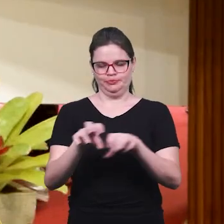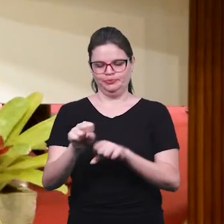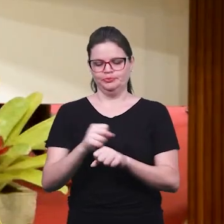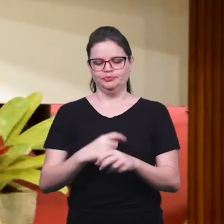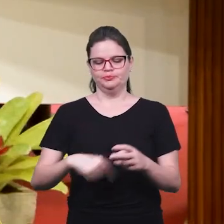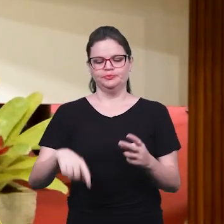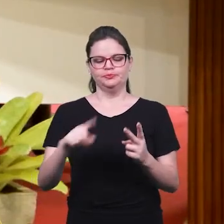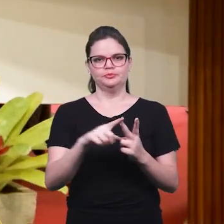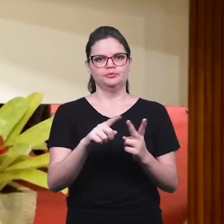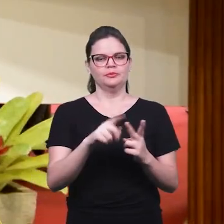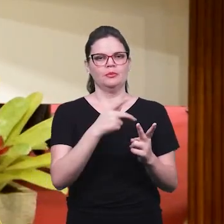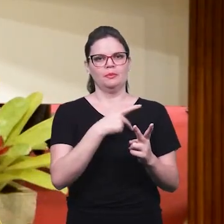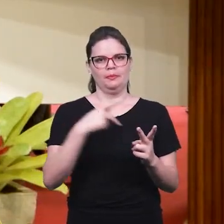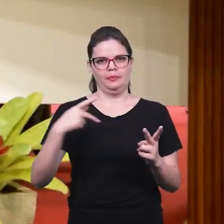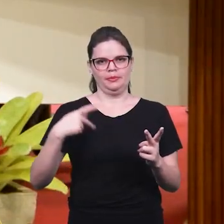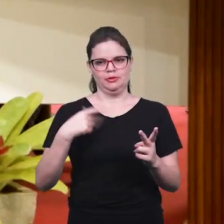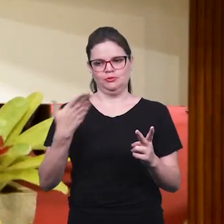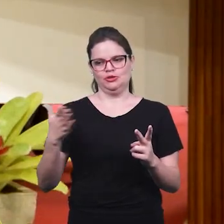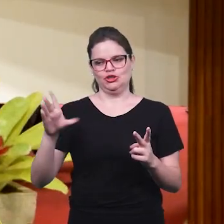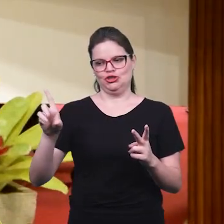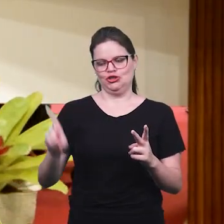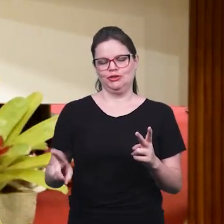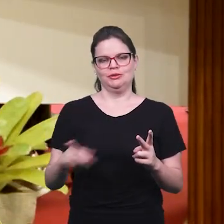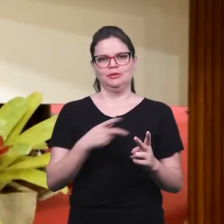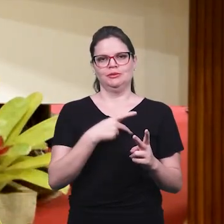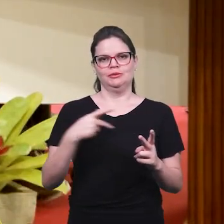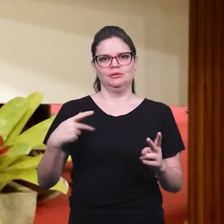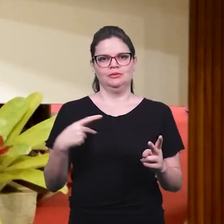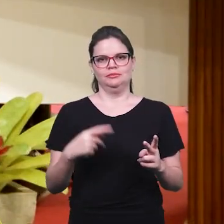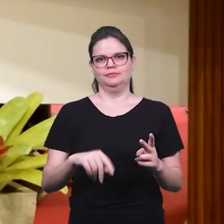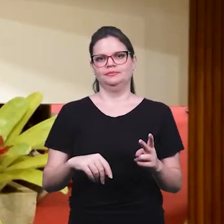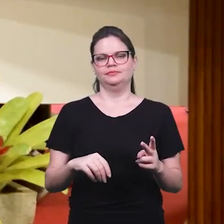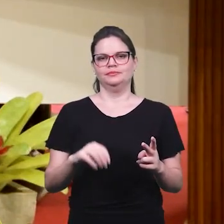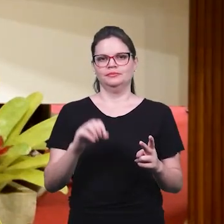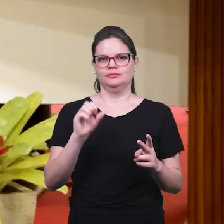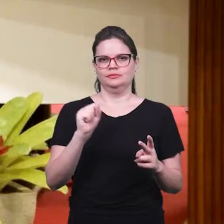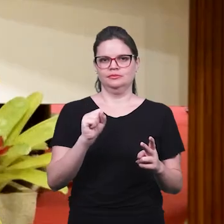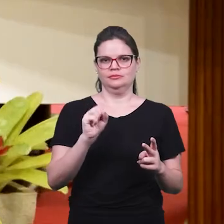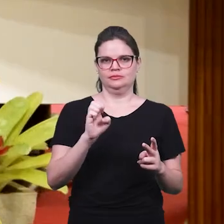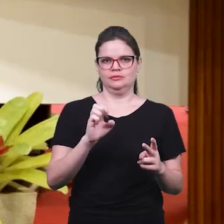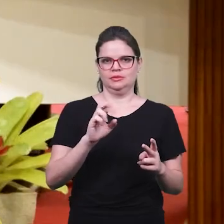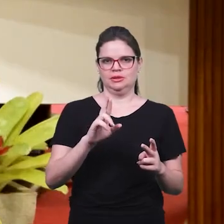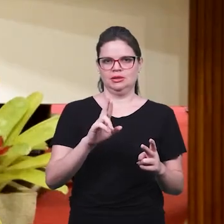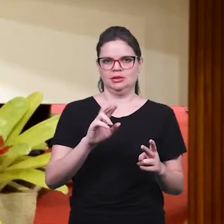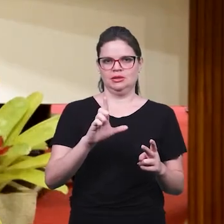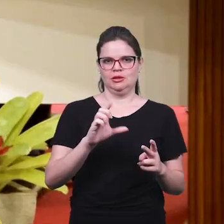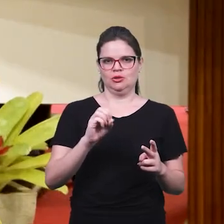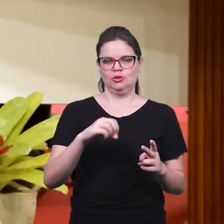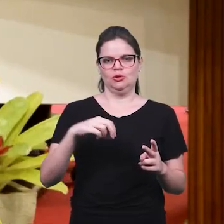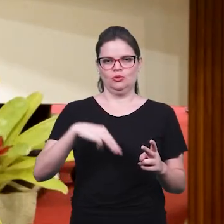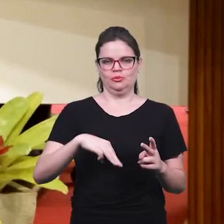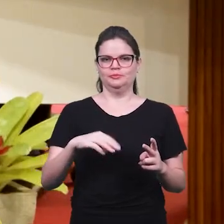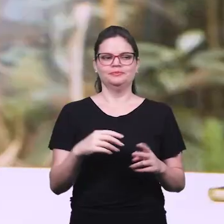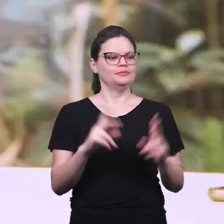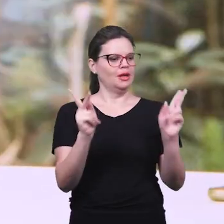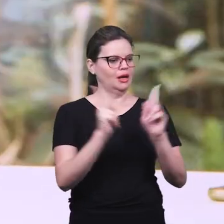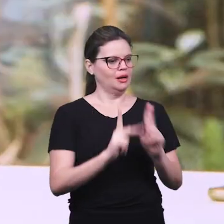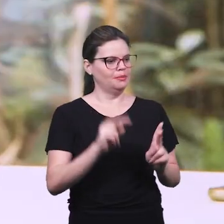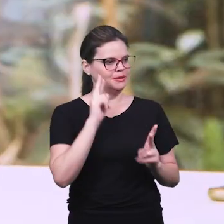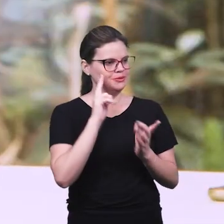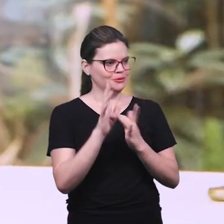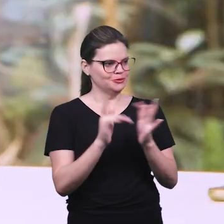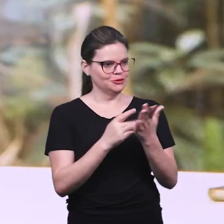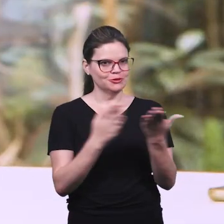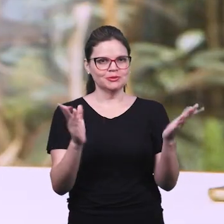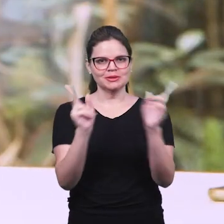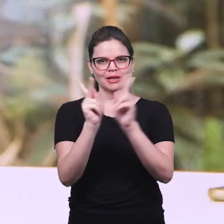também, ao meu lado direito, está aqui o pastor Serlon Natividade de Moura. Paz do Senhor, pastor Antônio Carlos, a paz do